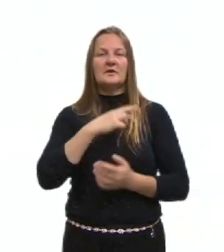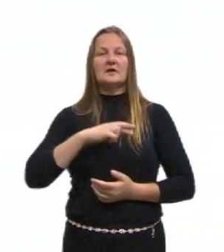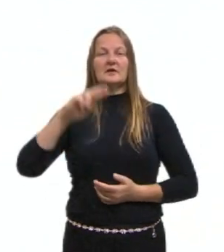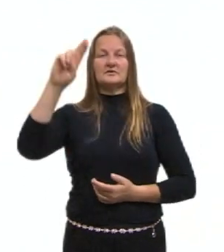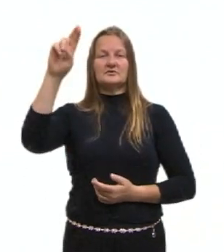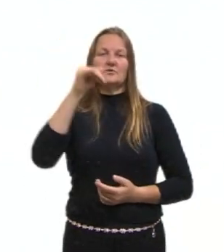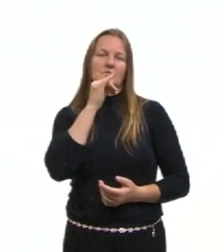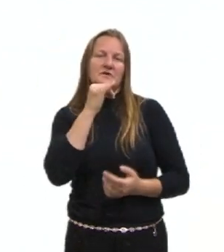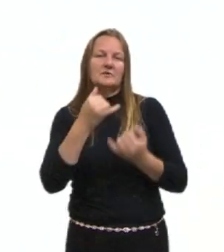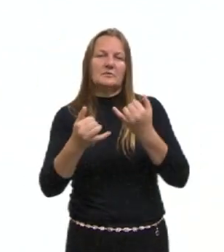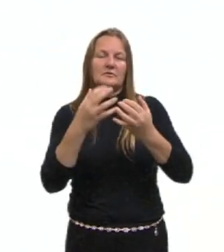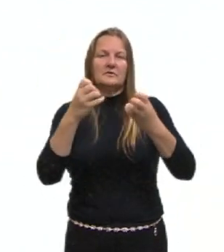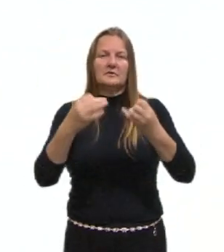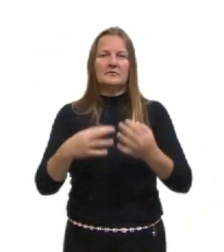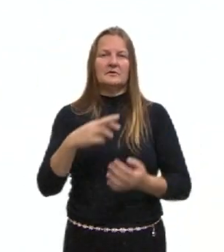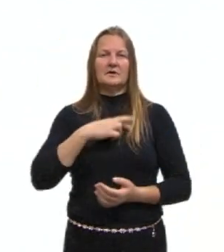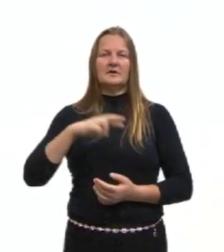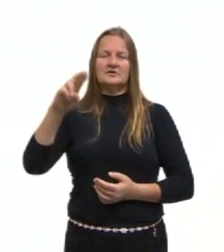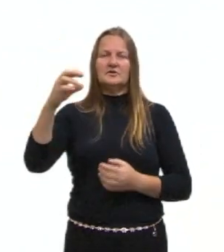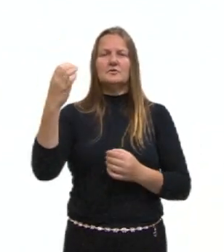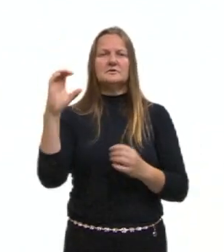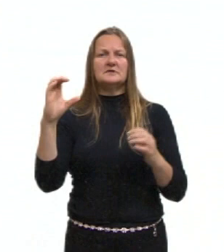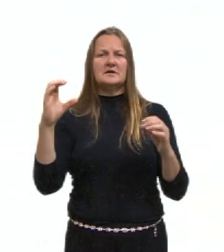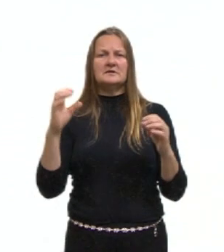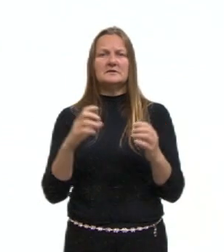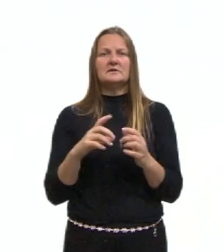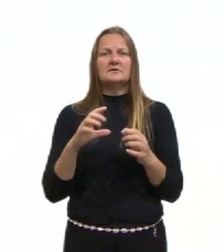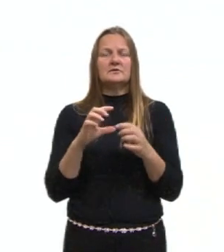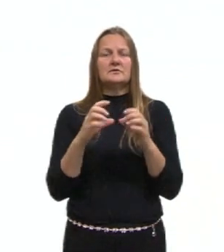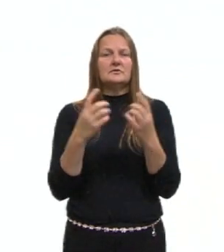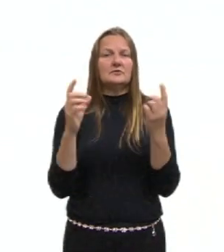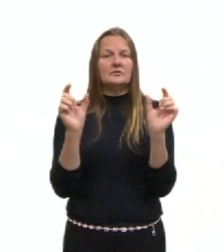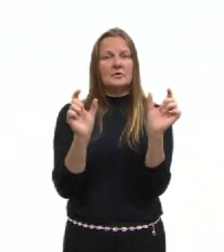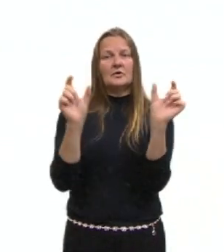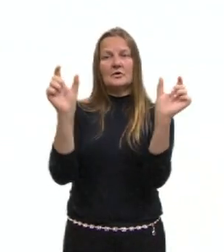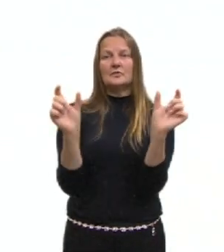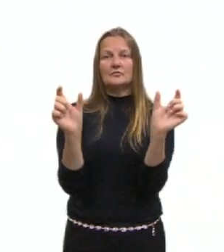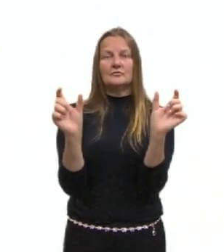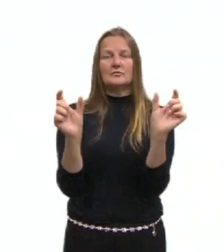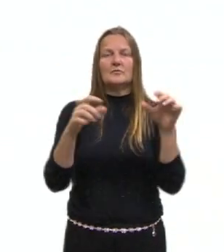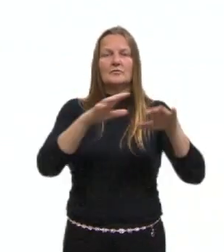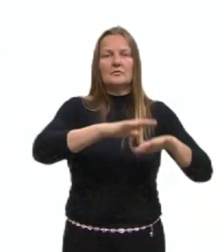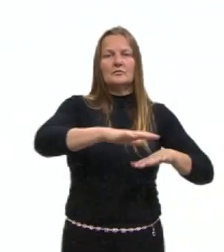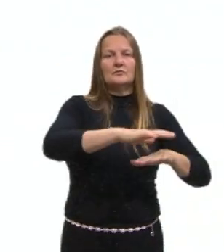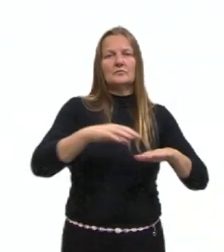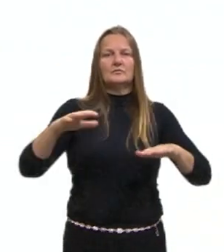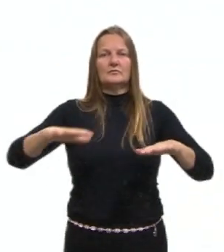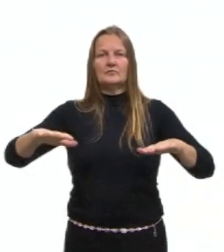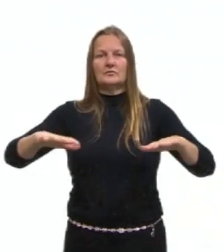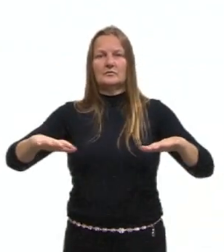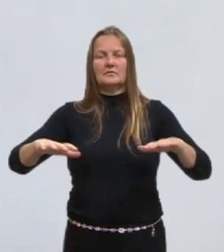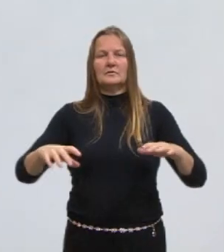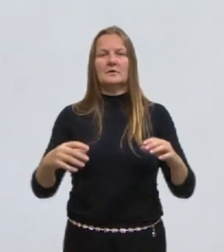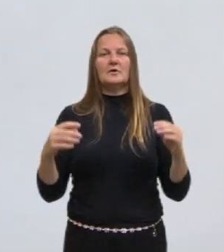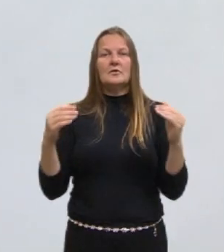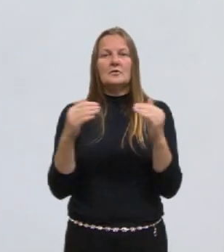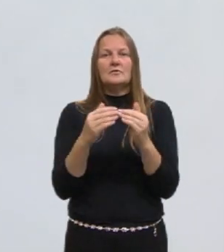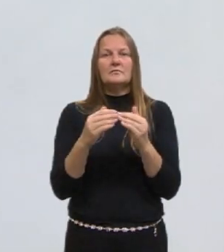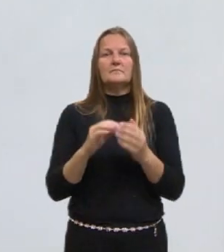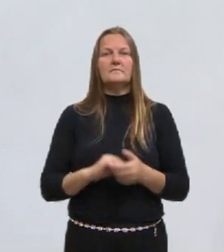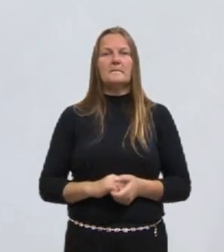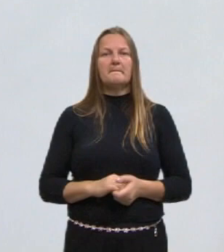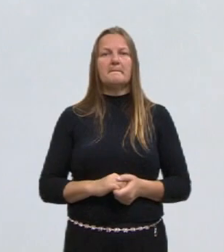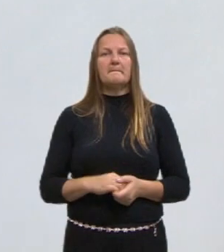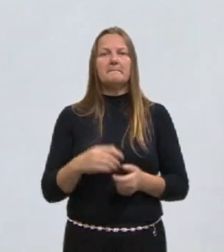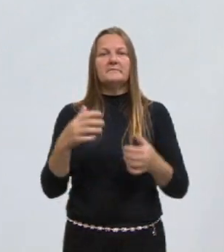exemplo, né? A religião e a ciência, elas estão, né, cada uma do seu lado, enfim, elas acabam não se